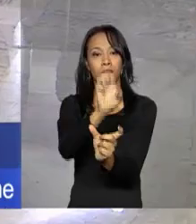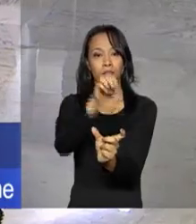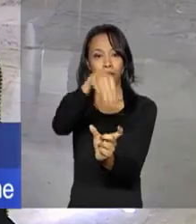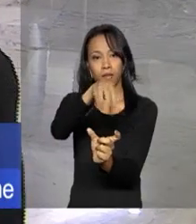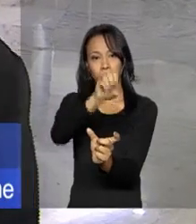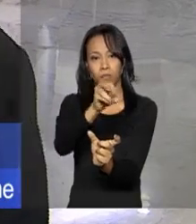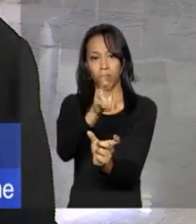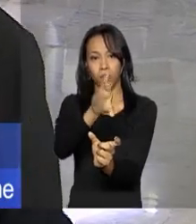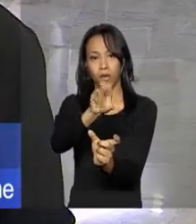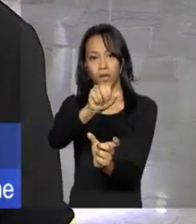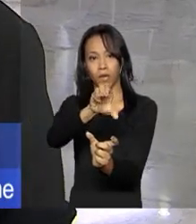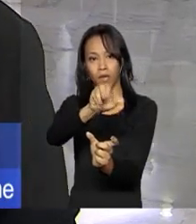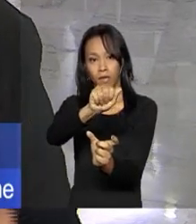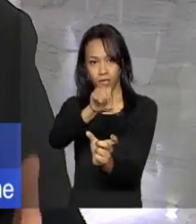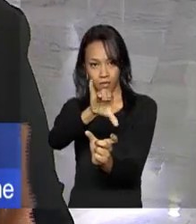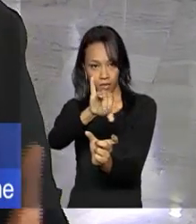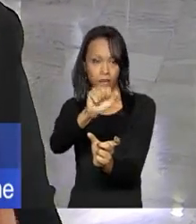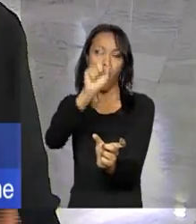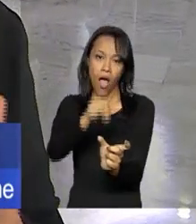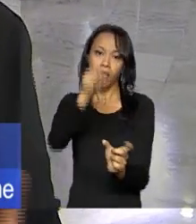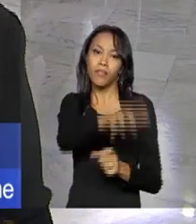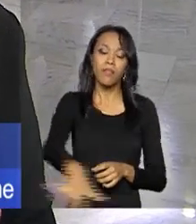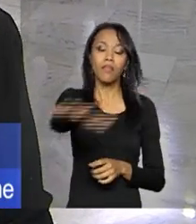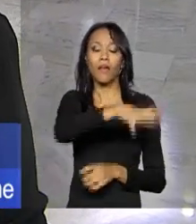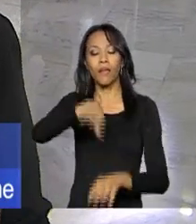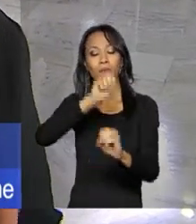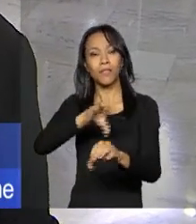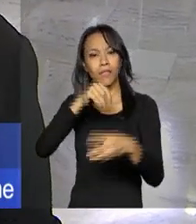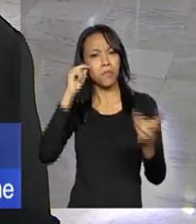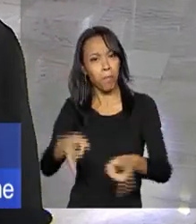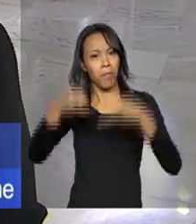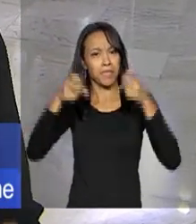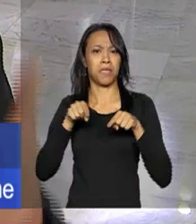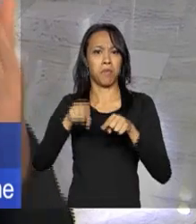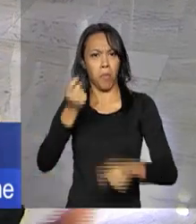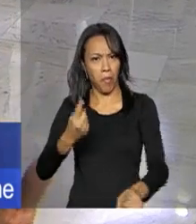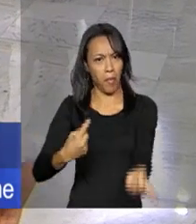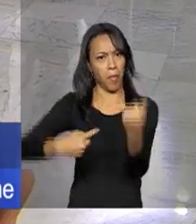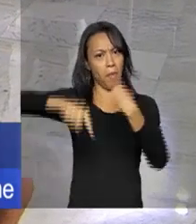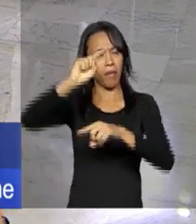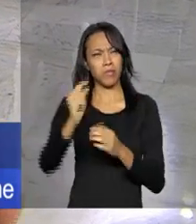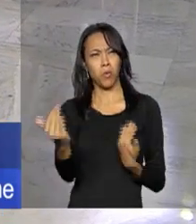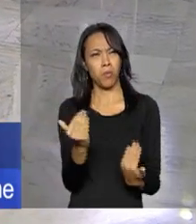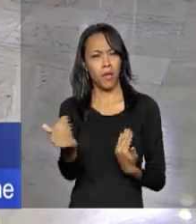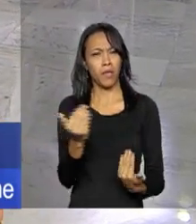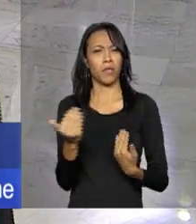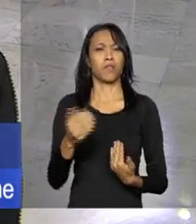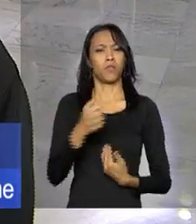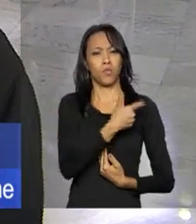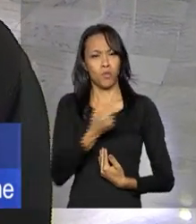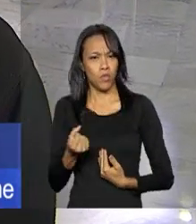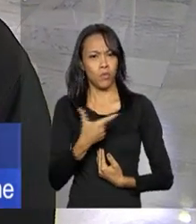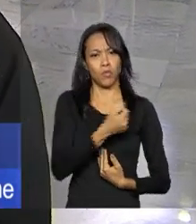transformações eu acho que a na área de educação onde a gente mais verifica isso se olharmos por exemplo no início da dos anos 2000